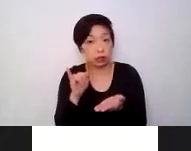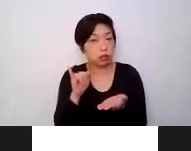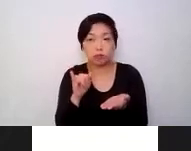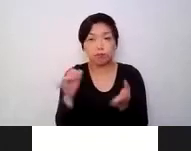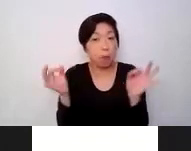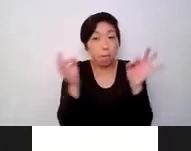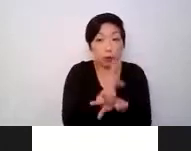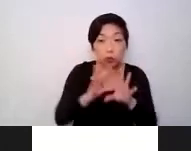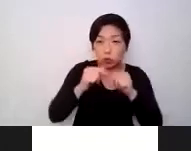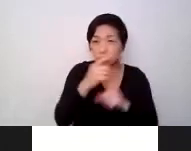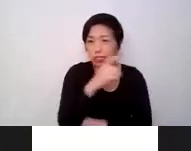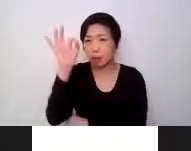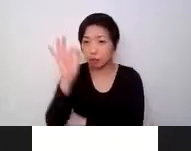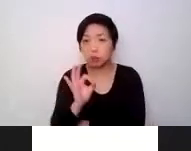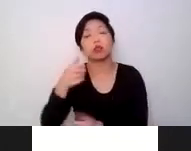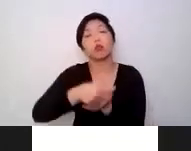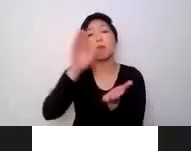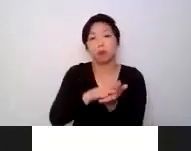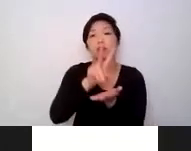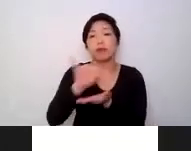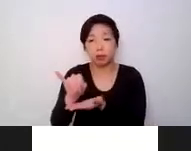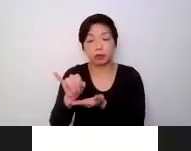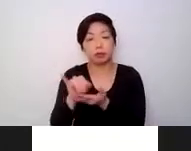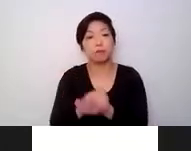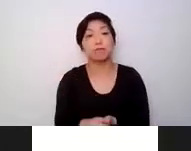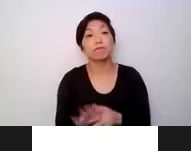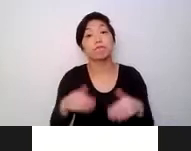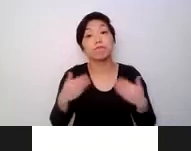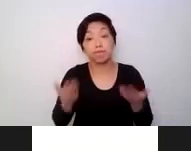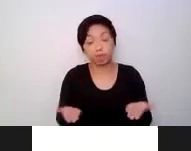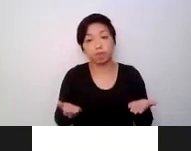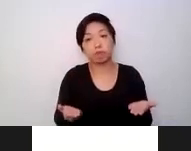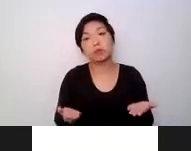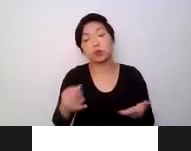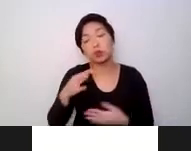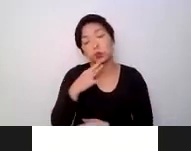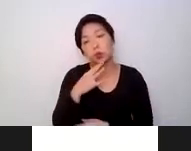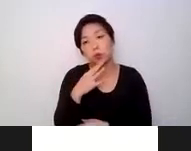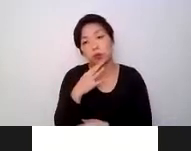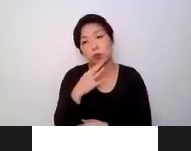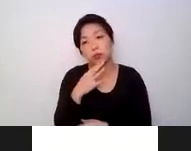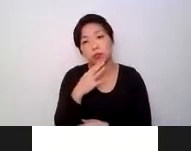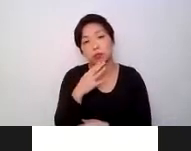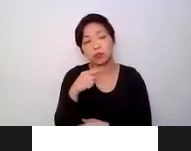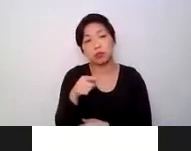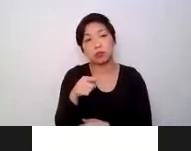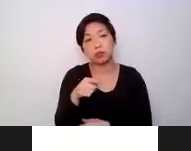Então, ele tem que executar esse edifício e como engenheiro e como a gente conhece o quanto ele imprimiu a sua